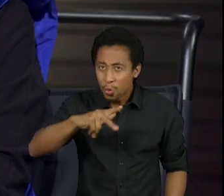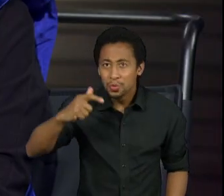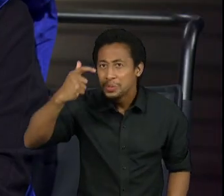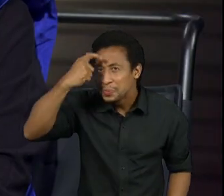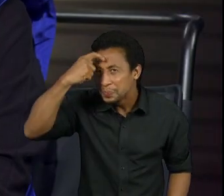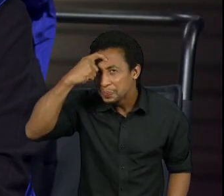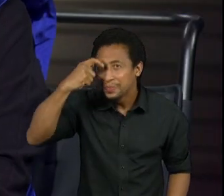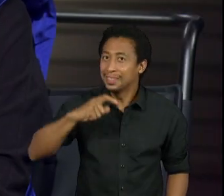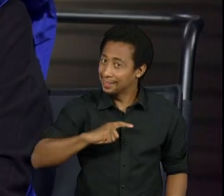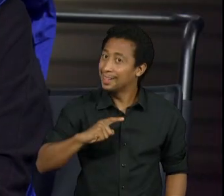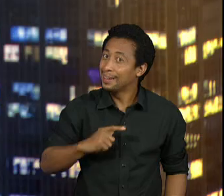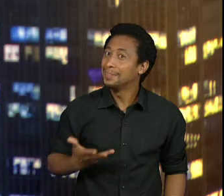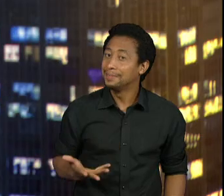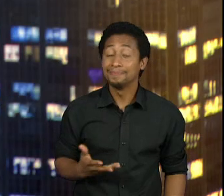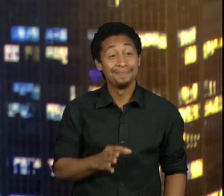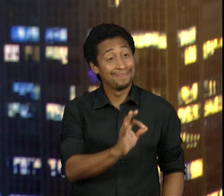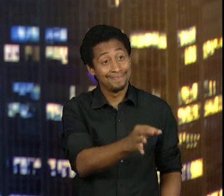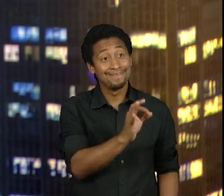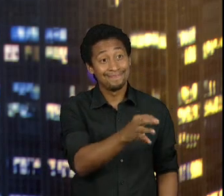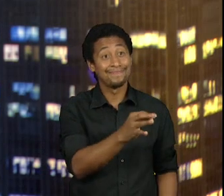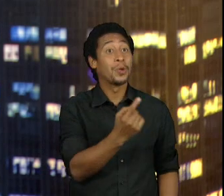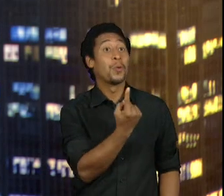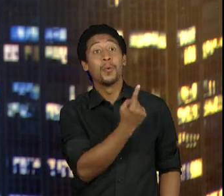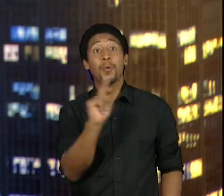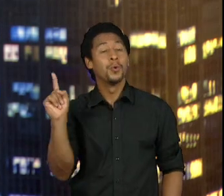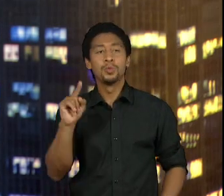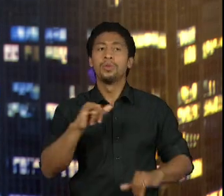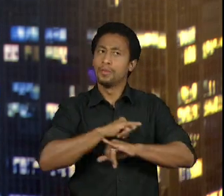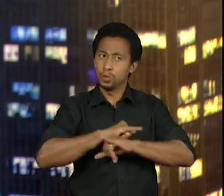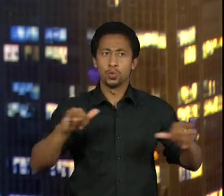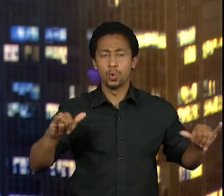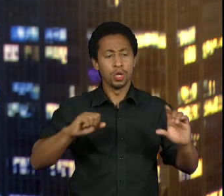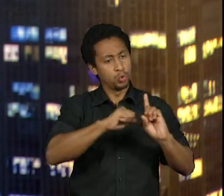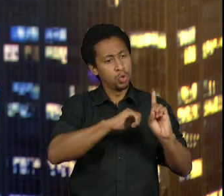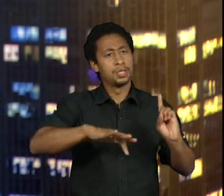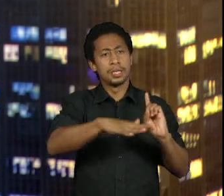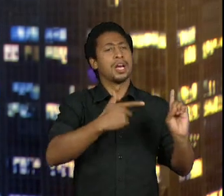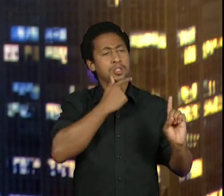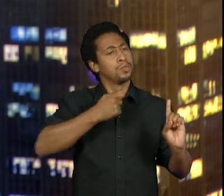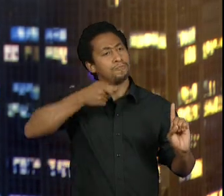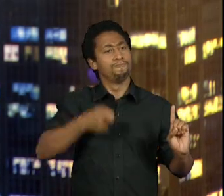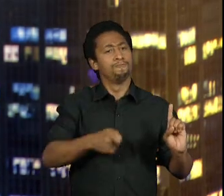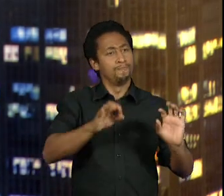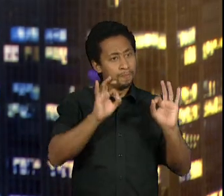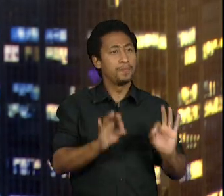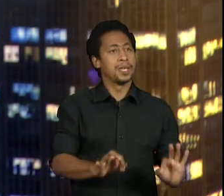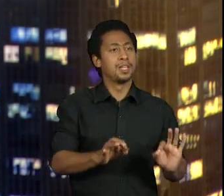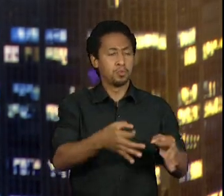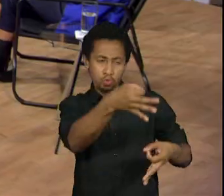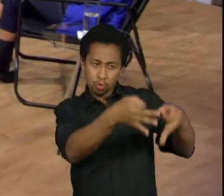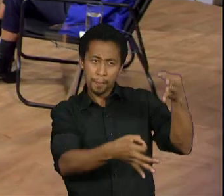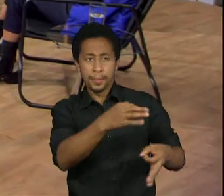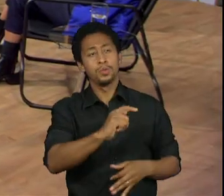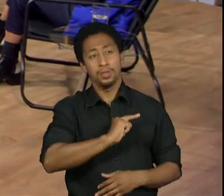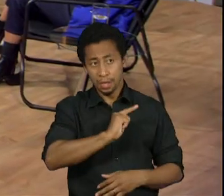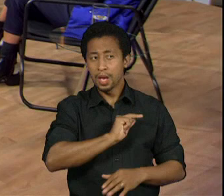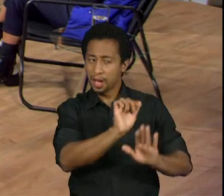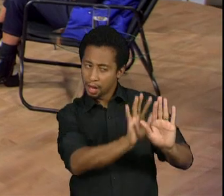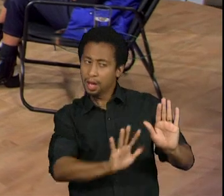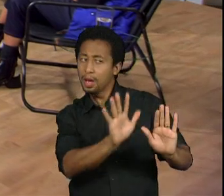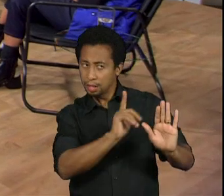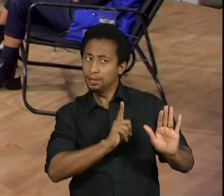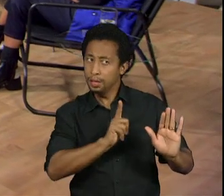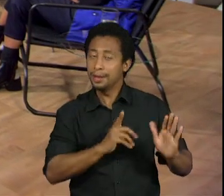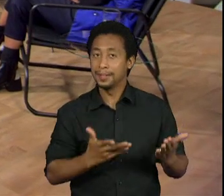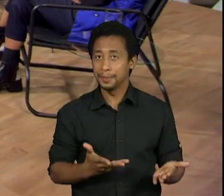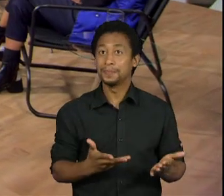Muito conscientes, exatamente. E o último dizendo, sim, vivemos numa sociedade machista e a questão do julgamento tem essa percepção, não é? Exato. Aproveitar